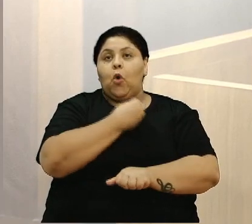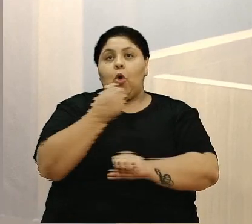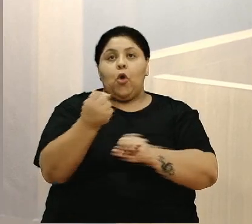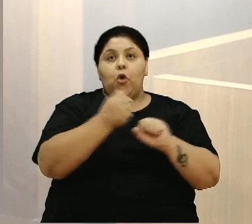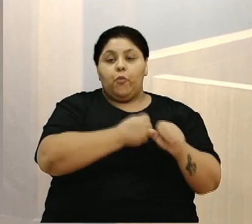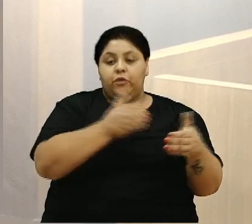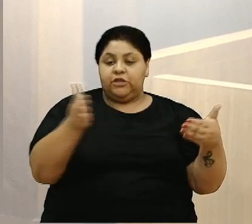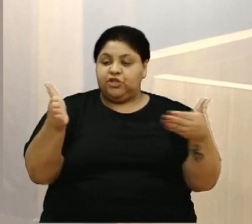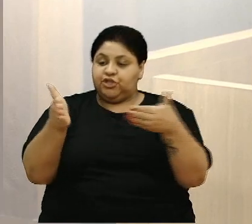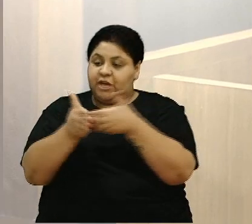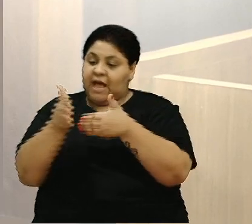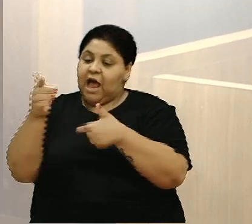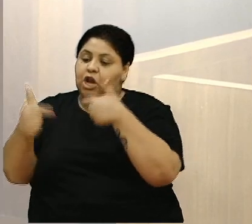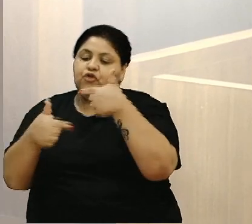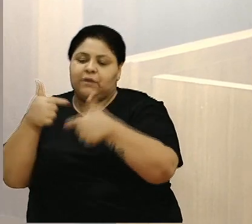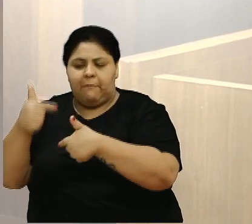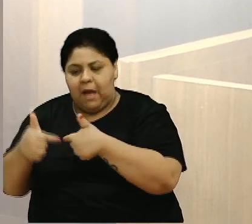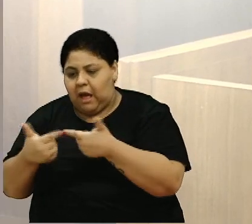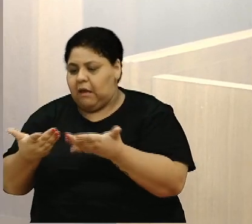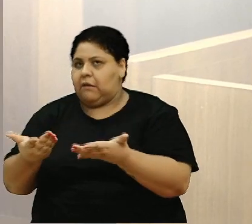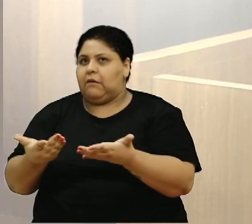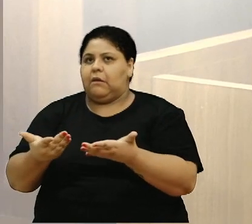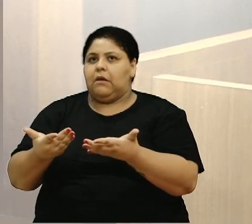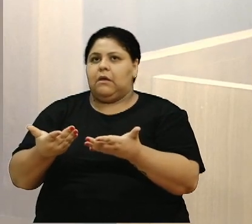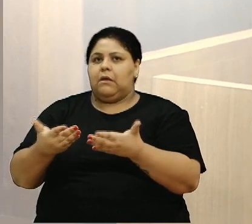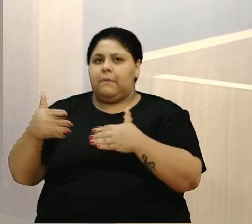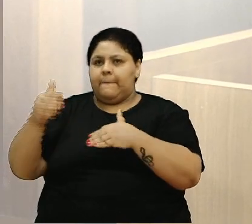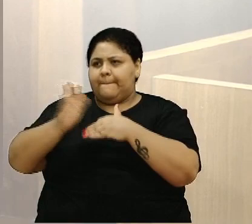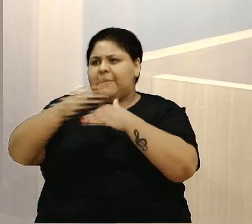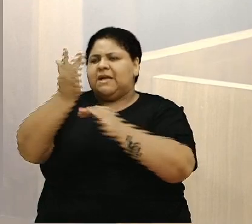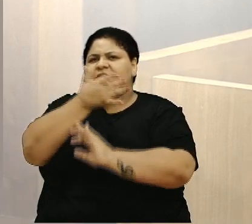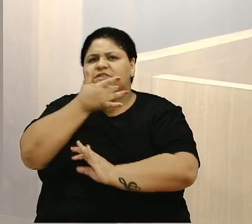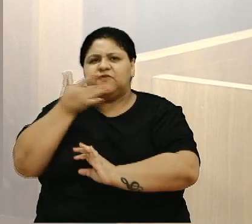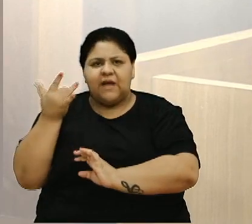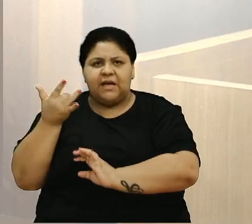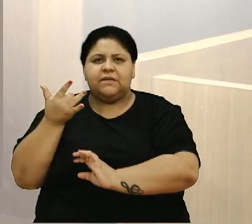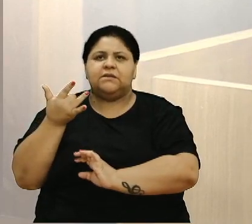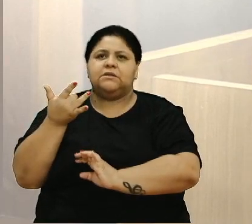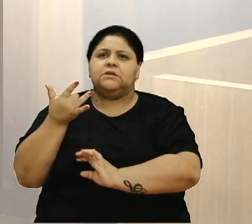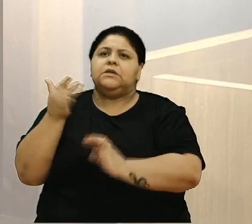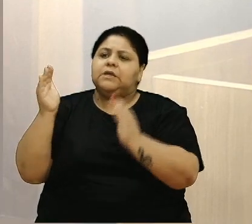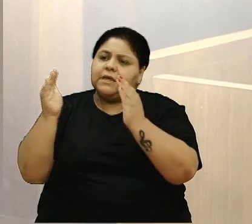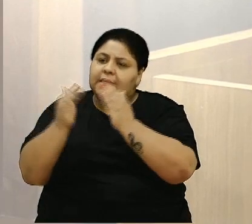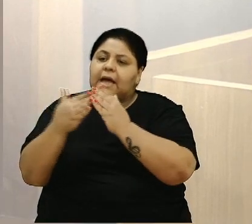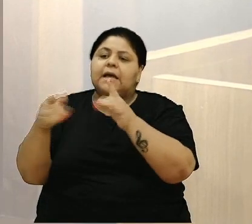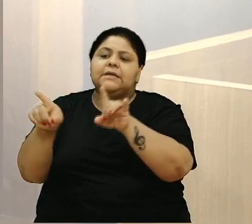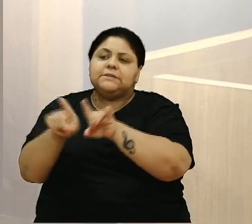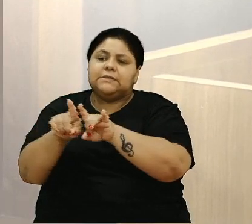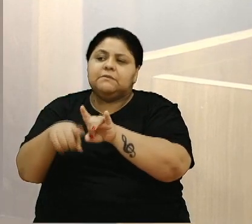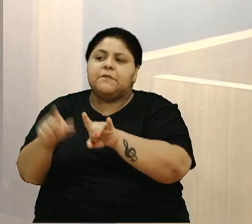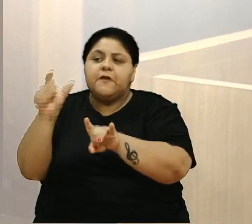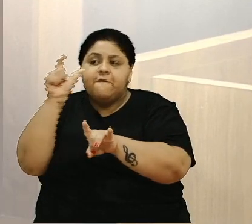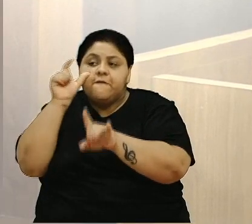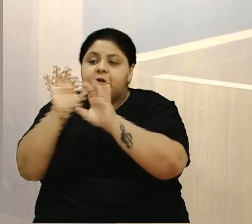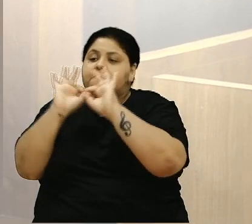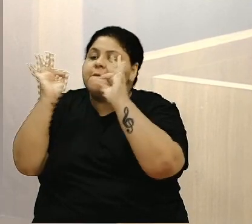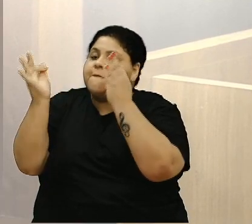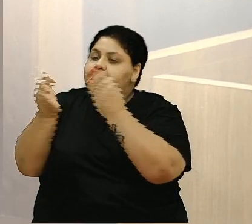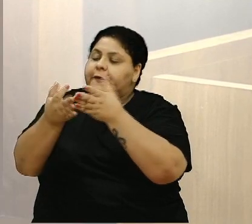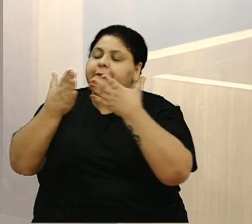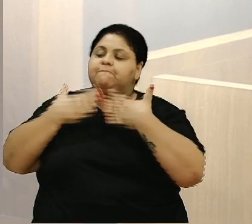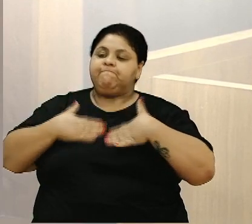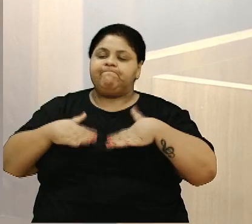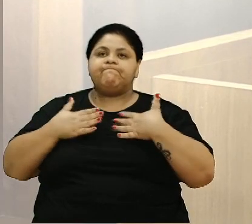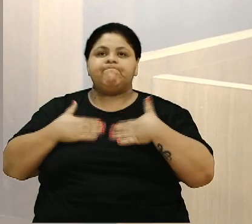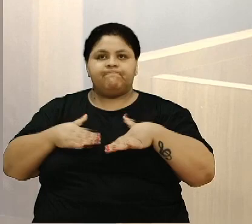seu trabalho com menos dificuldade, e chegarem em casa para ver a sua família com maior